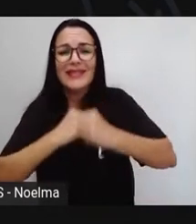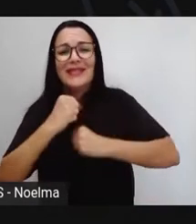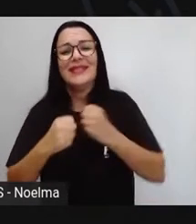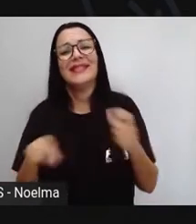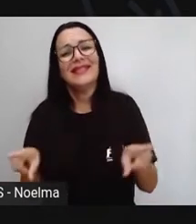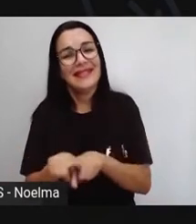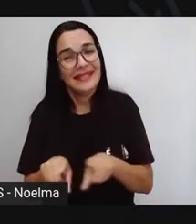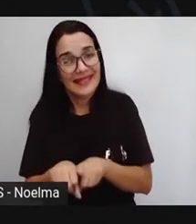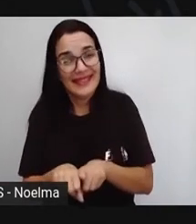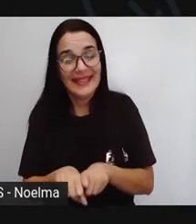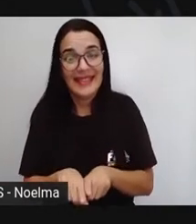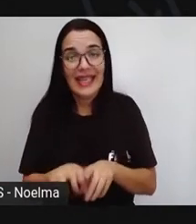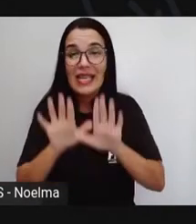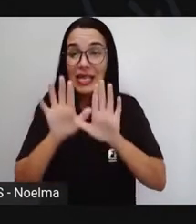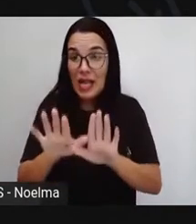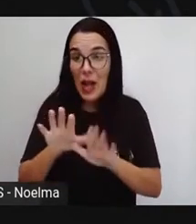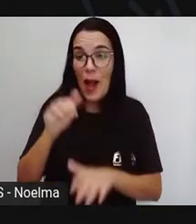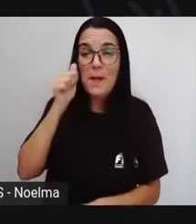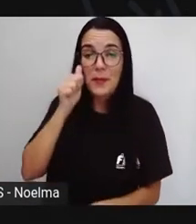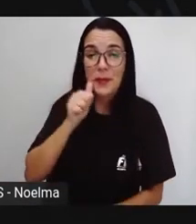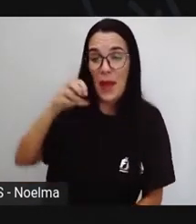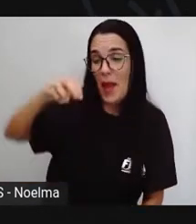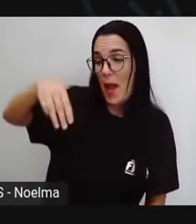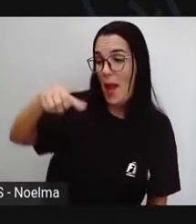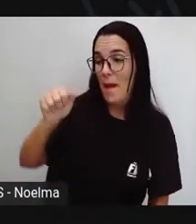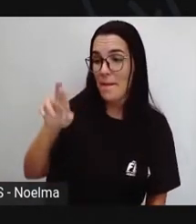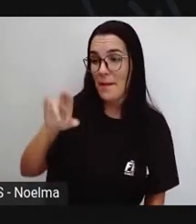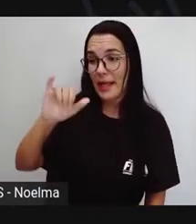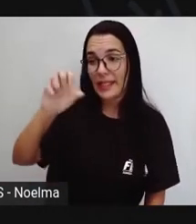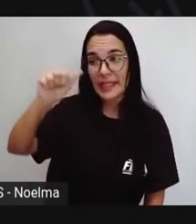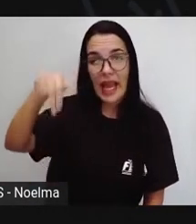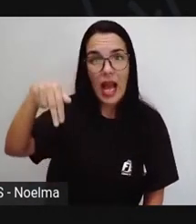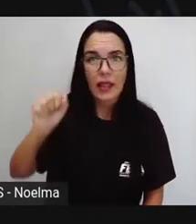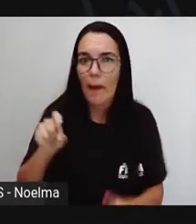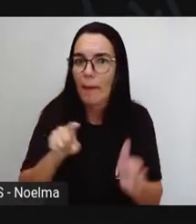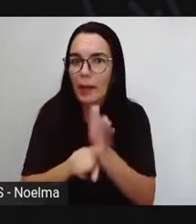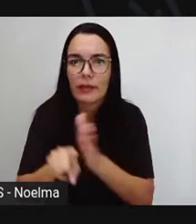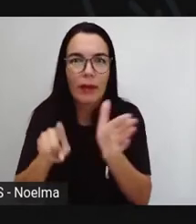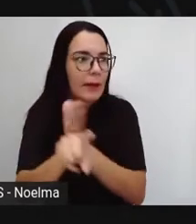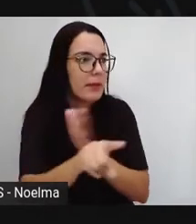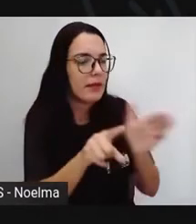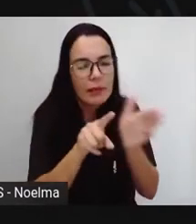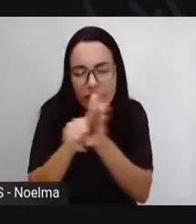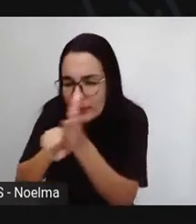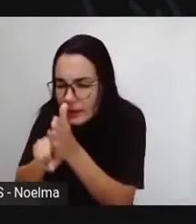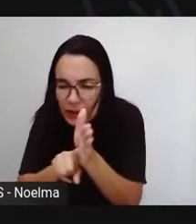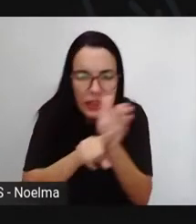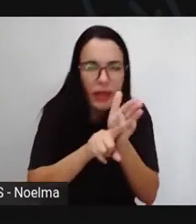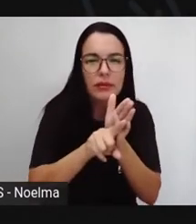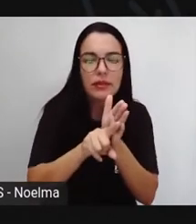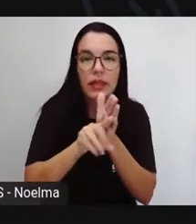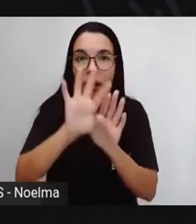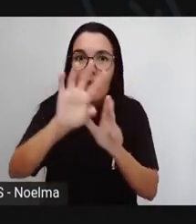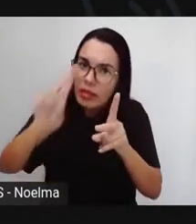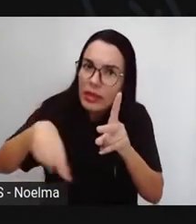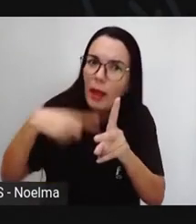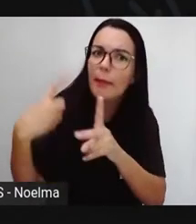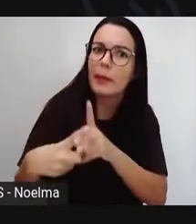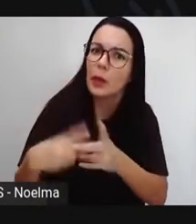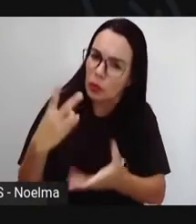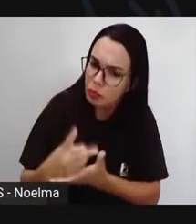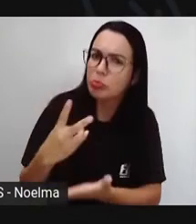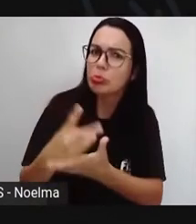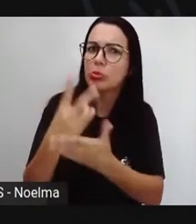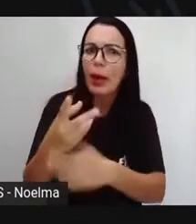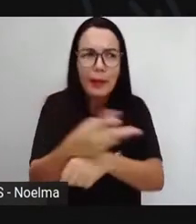também. Mariana investigava, perguntava e examinava. Depois, continuava procurando para